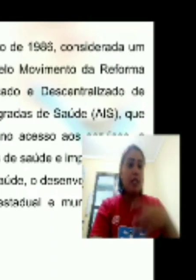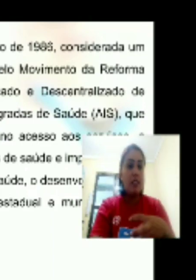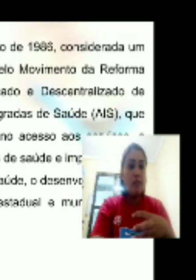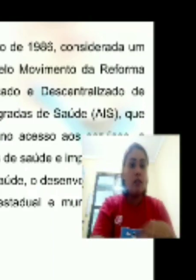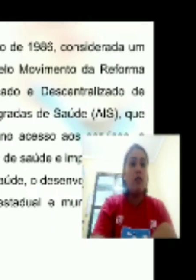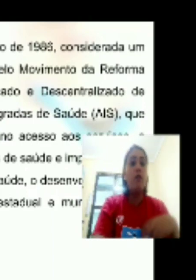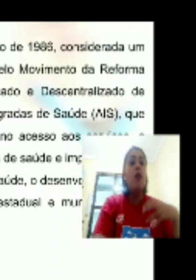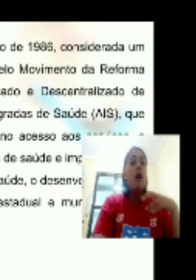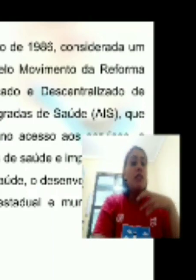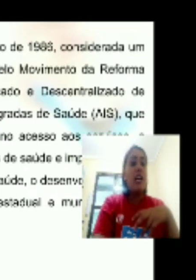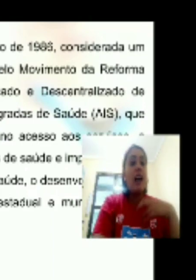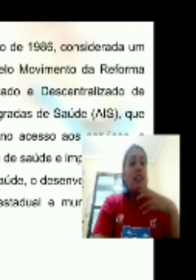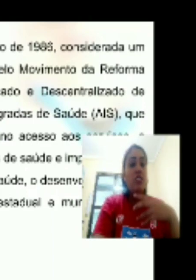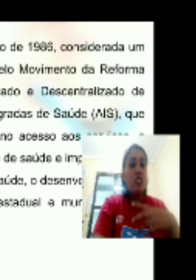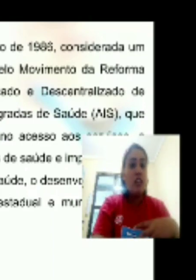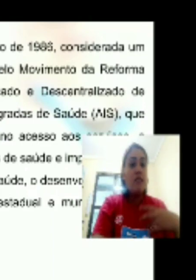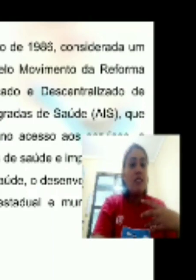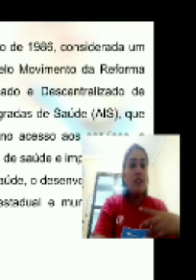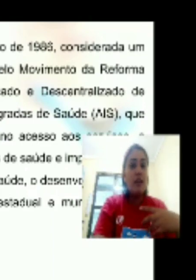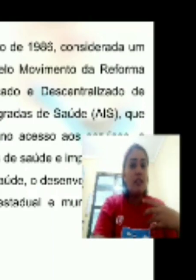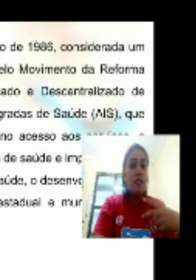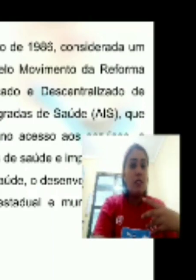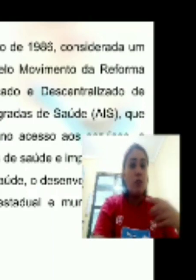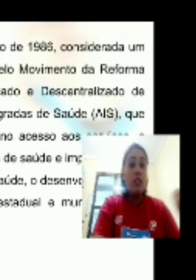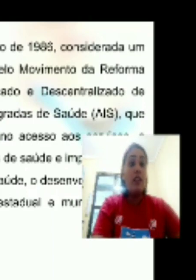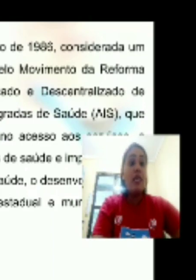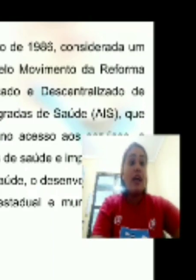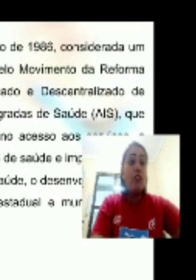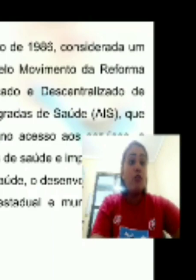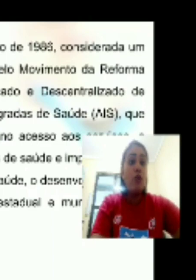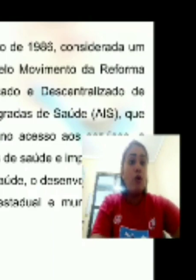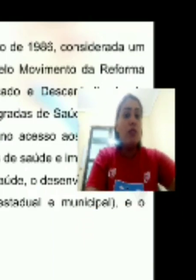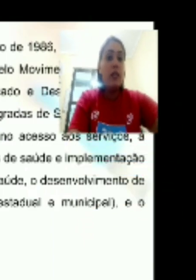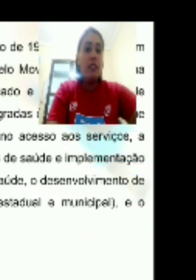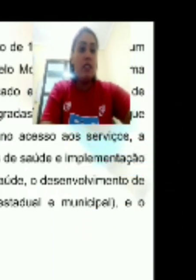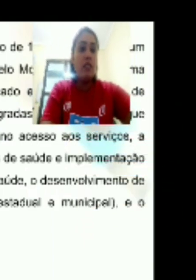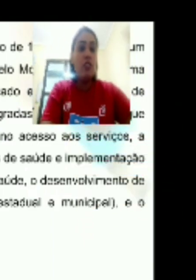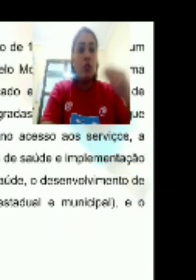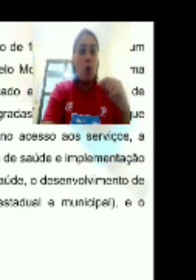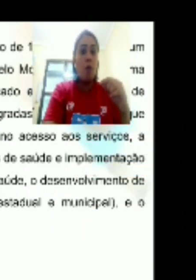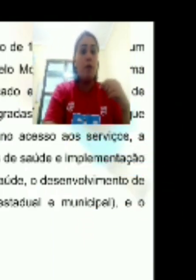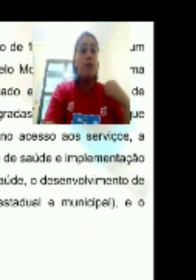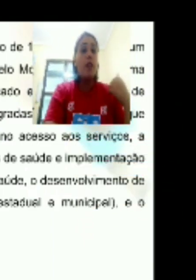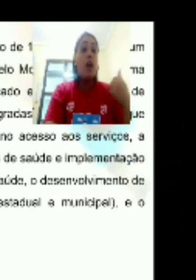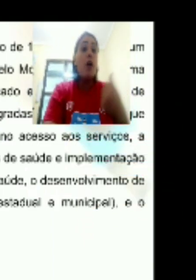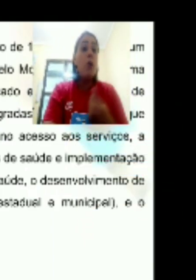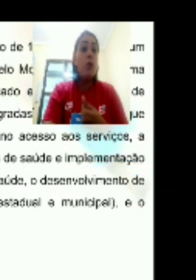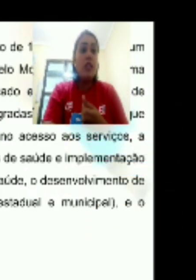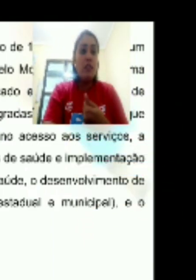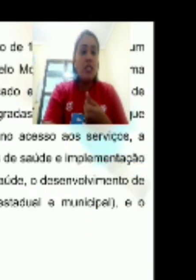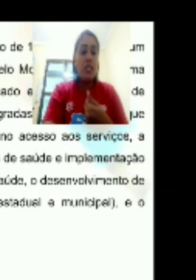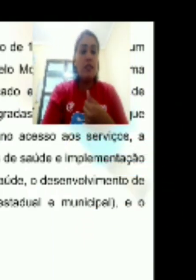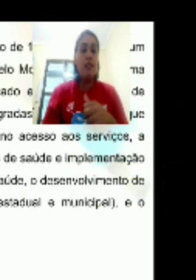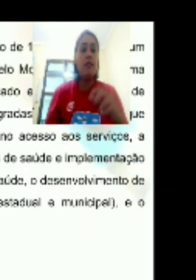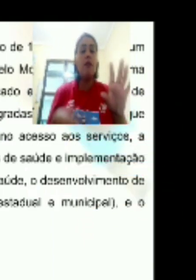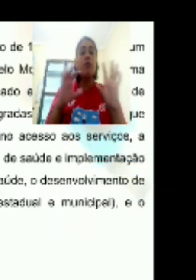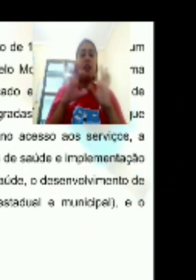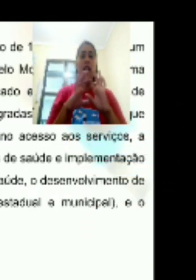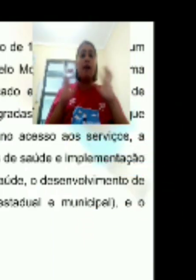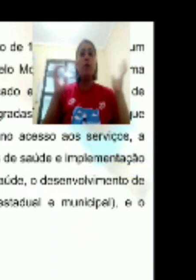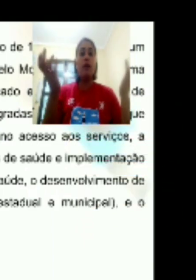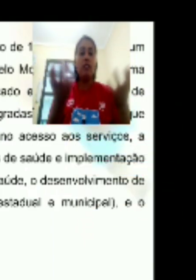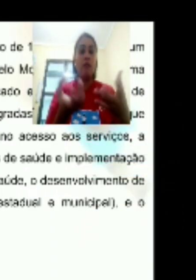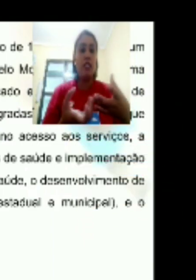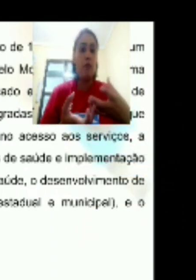a implementação da Assistência Integrada à Saúde, que adotou diretrizes como universalização,